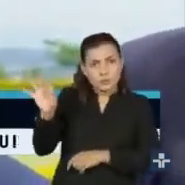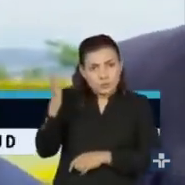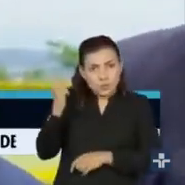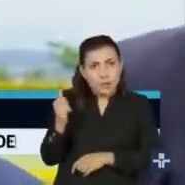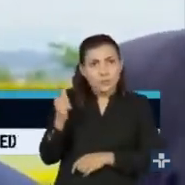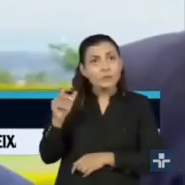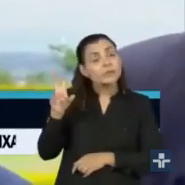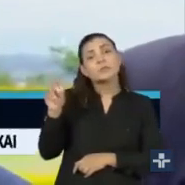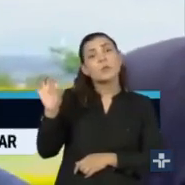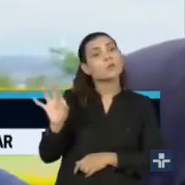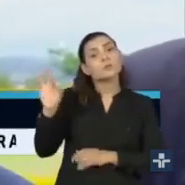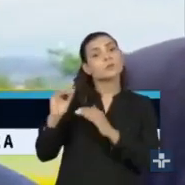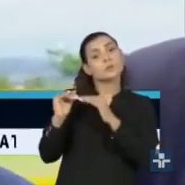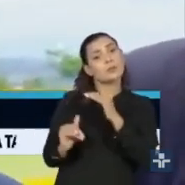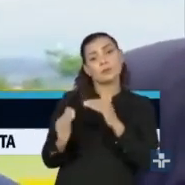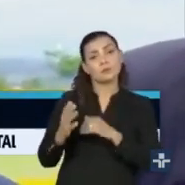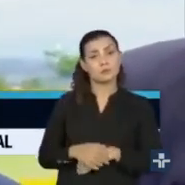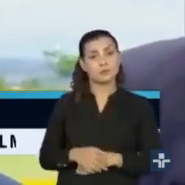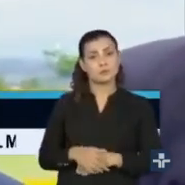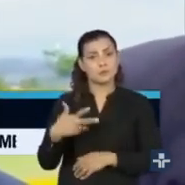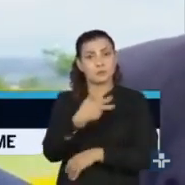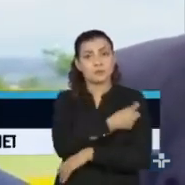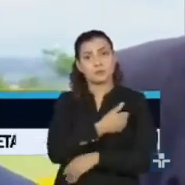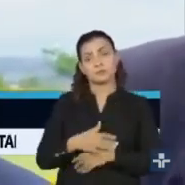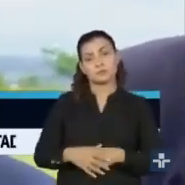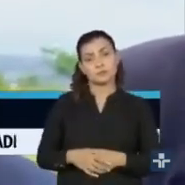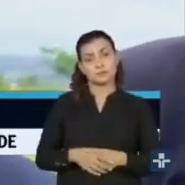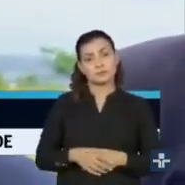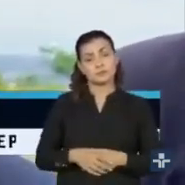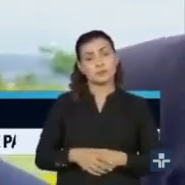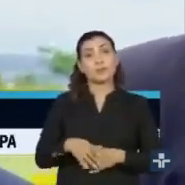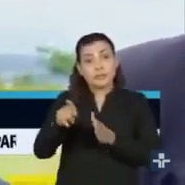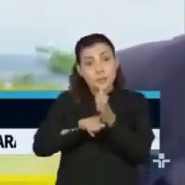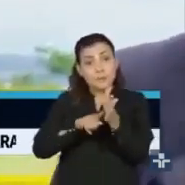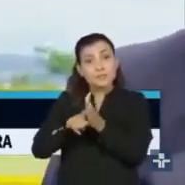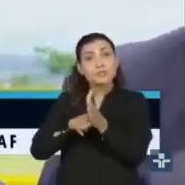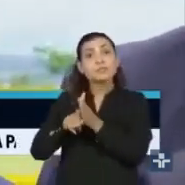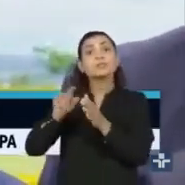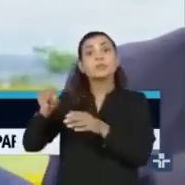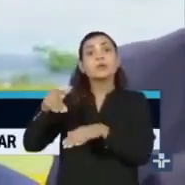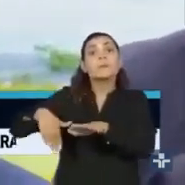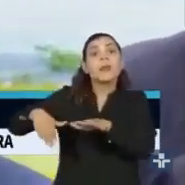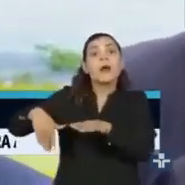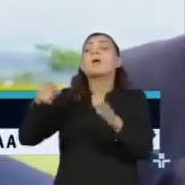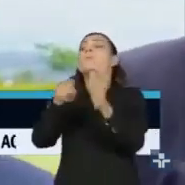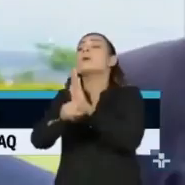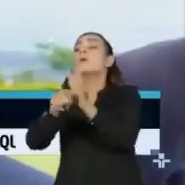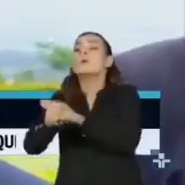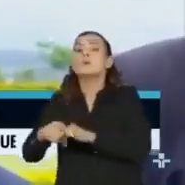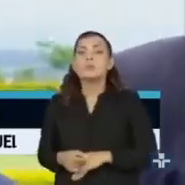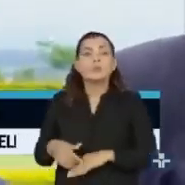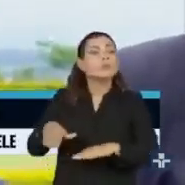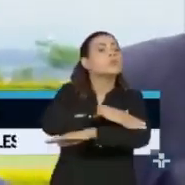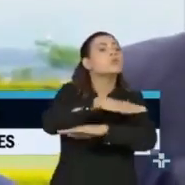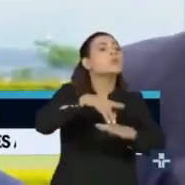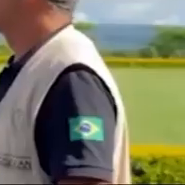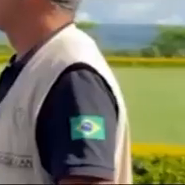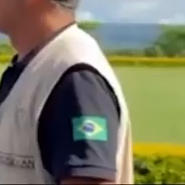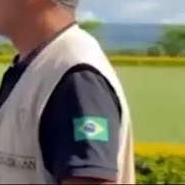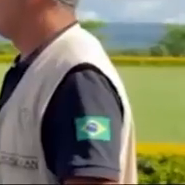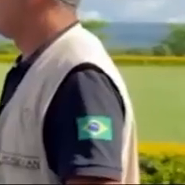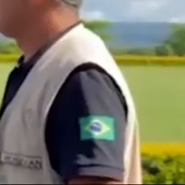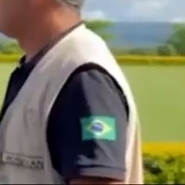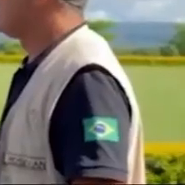sei, menos da metade vai tomar vacina. Pelo que eu sei. E essa pesquisa que eu faço na praia, né? Faço na rua, faço em tudo quanto é